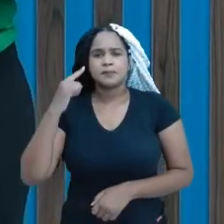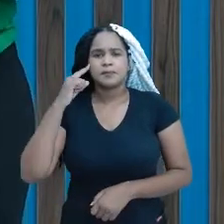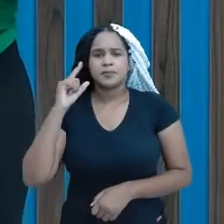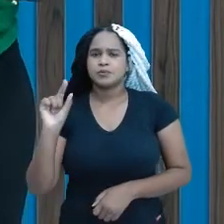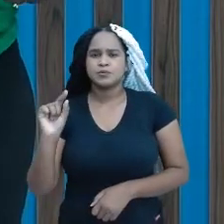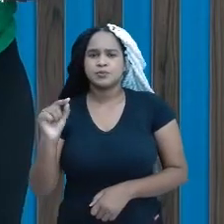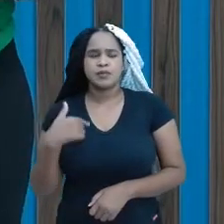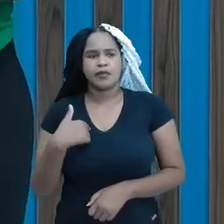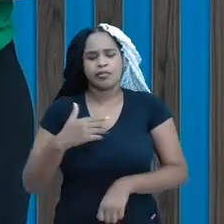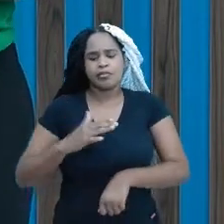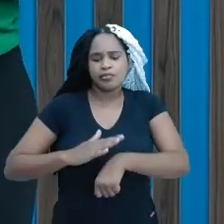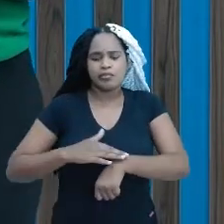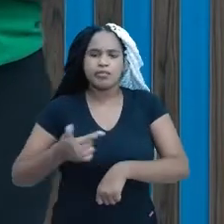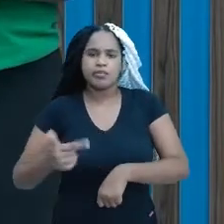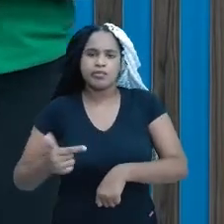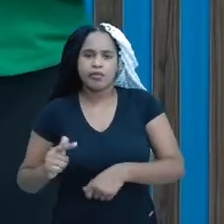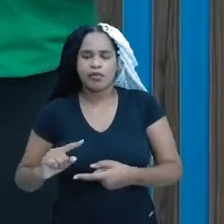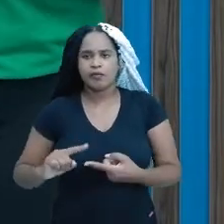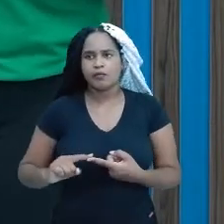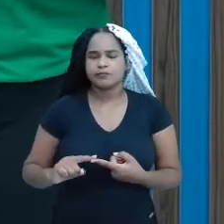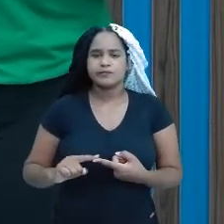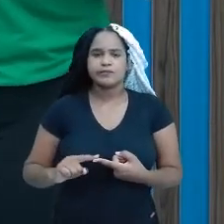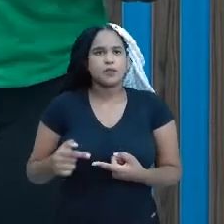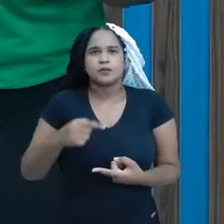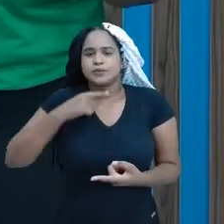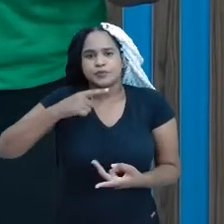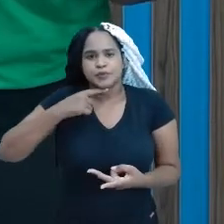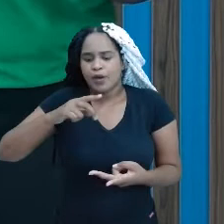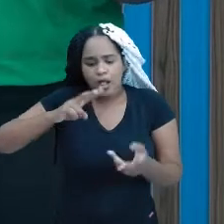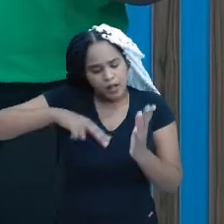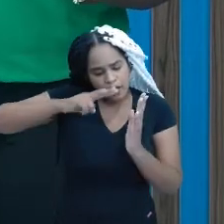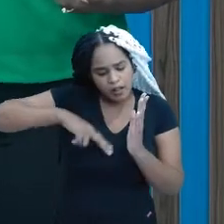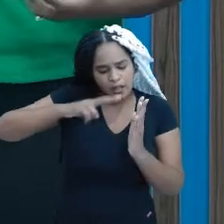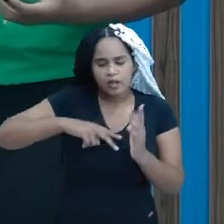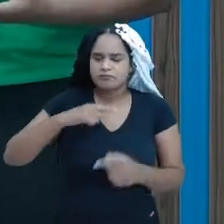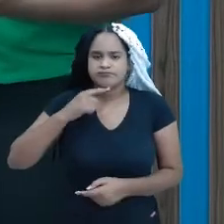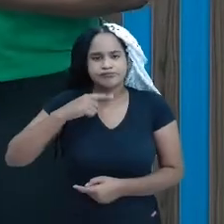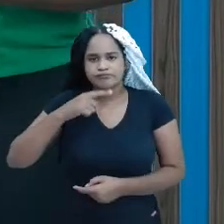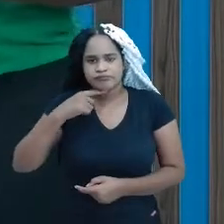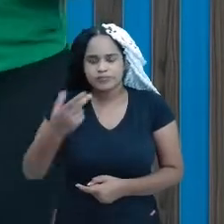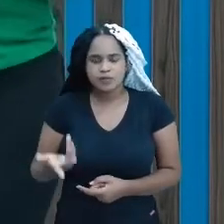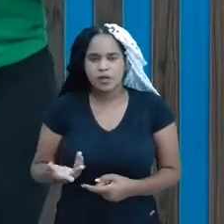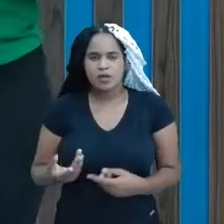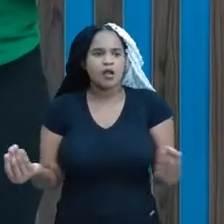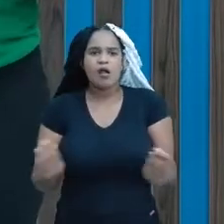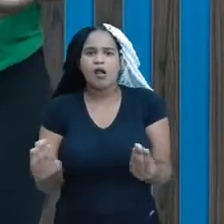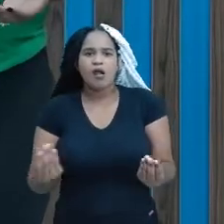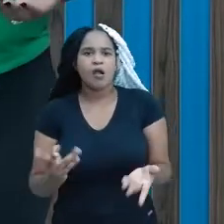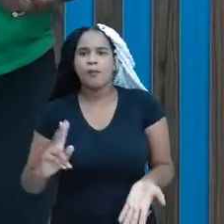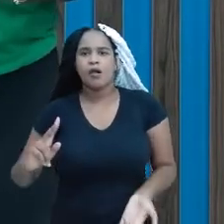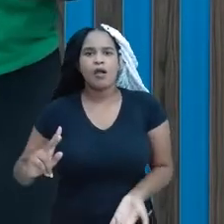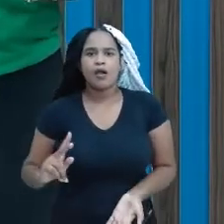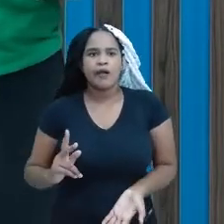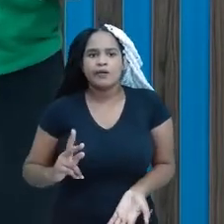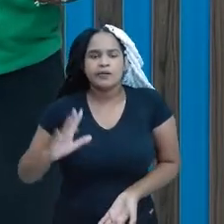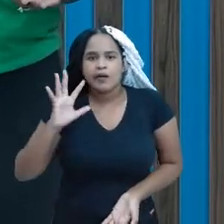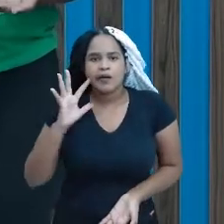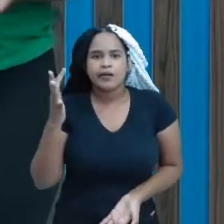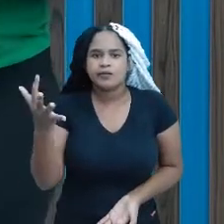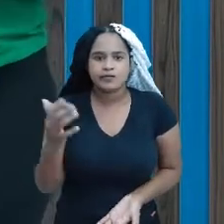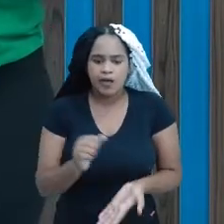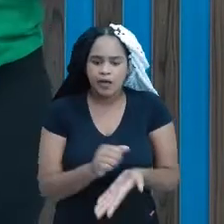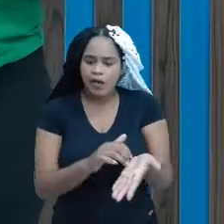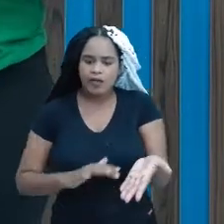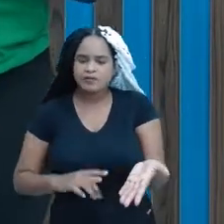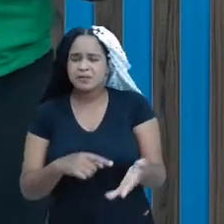eu não tenho tempo, professora, eu não consigo ler, professora, como eu vou resolver essa atividade que